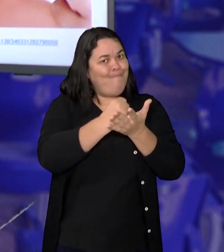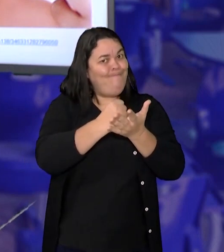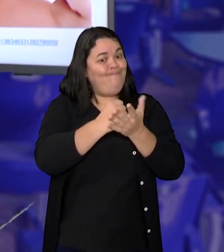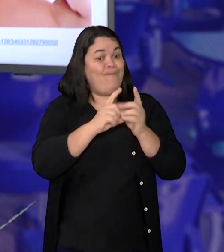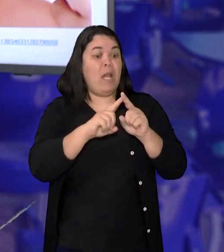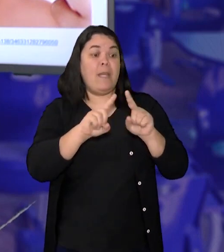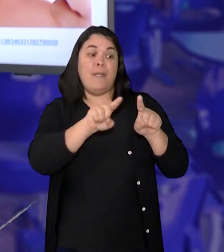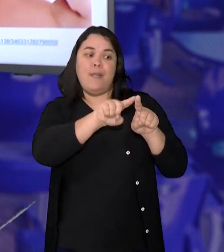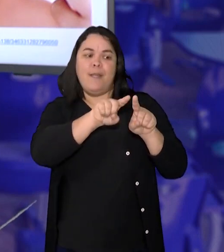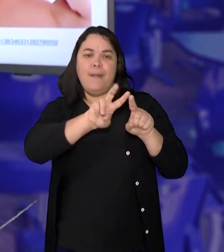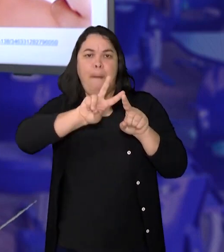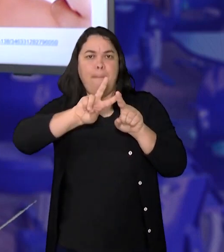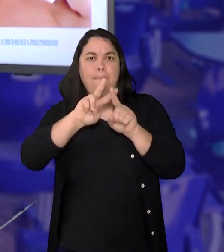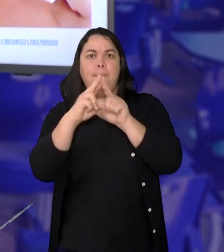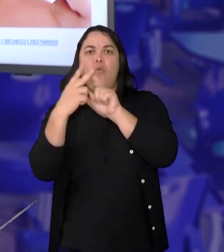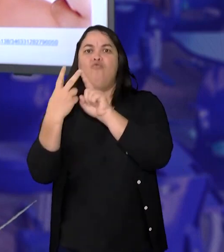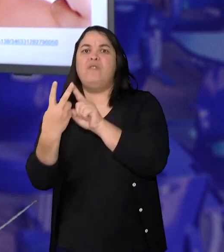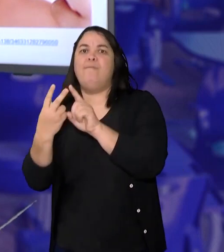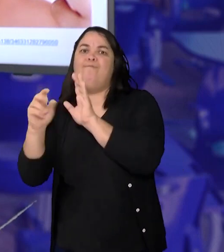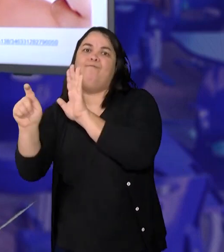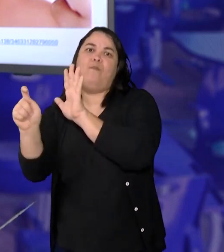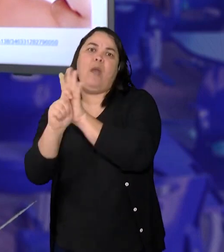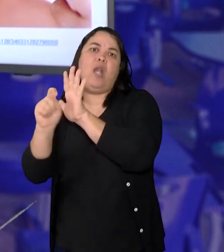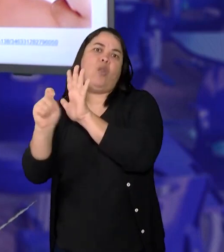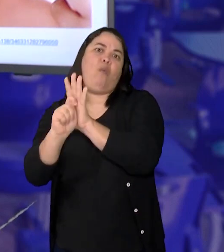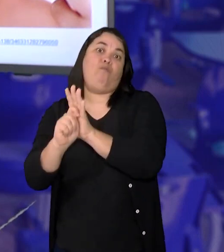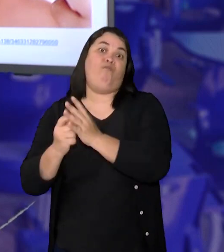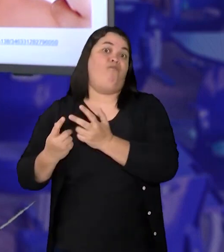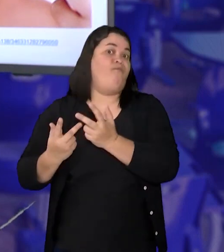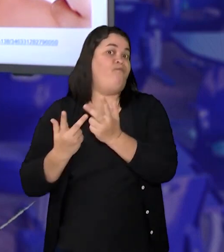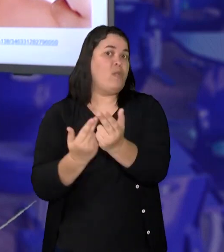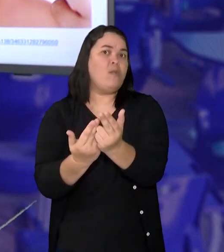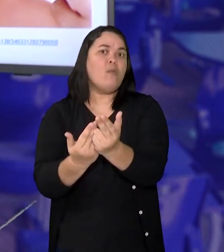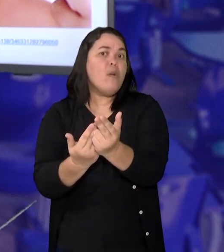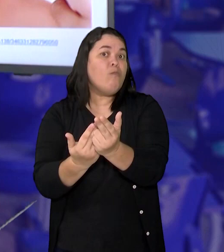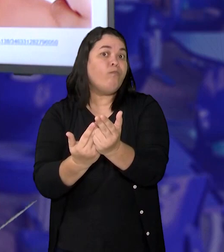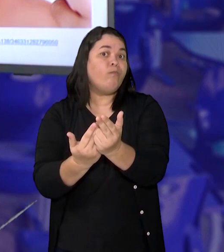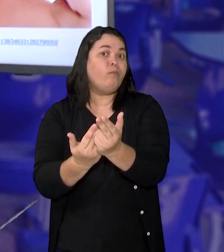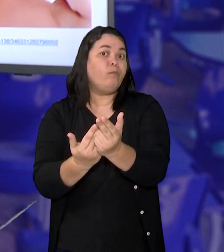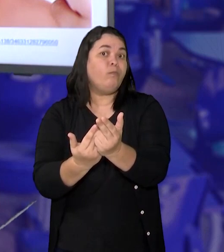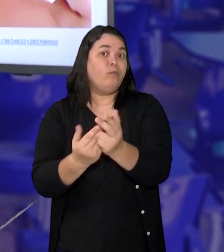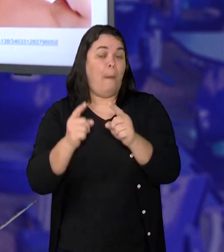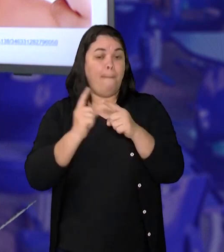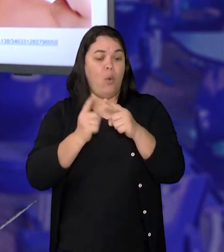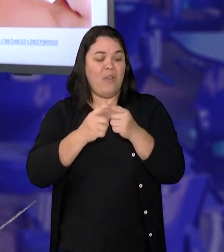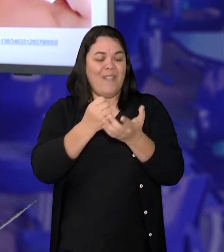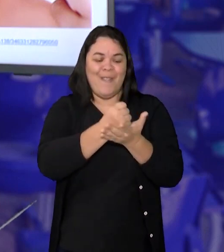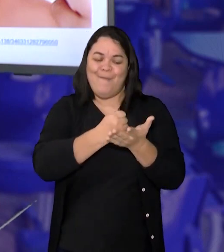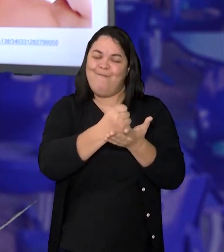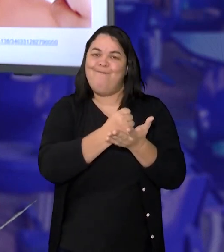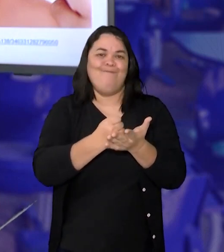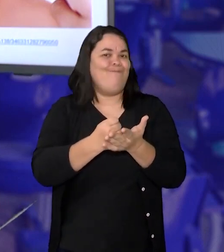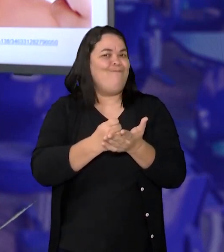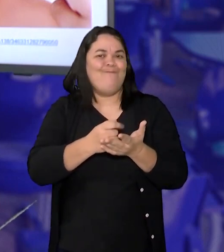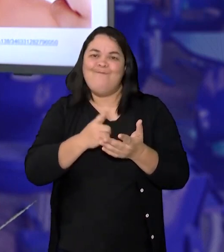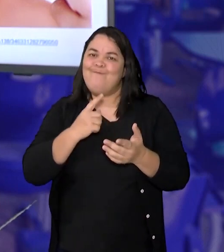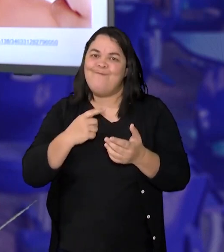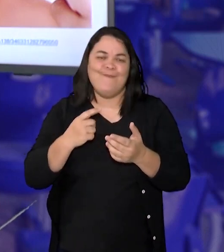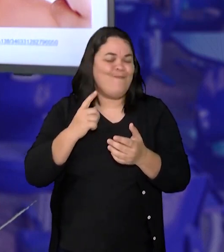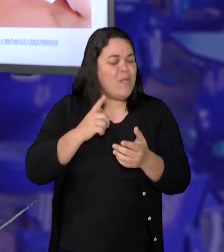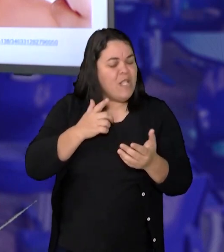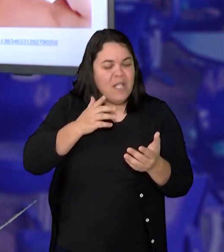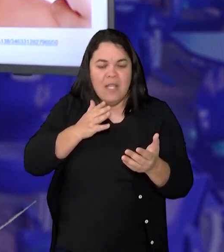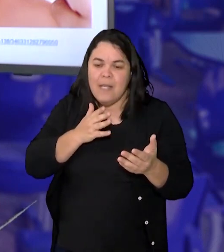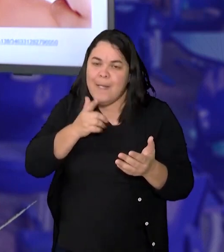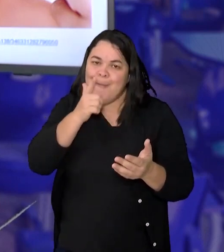ele começa a agir como uma droga. Por quê? Na hora que ele começa a tratar da doença e não consegue, se eu